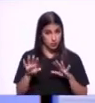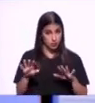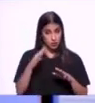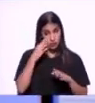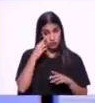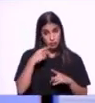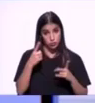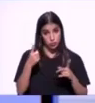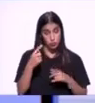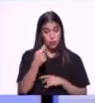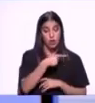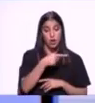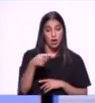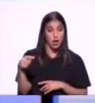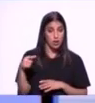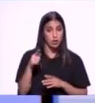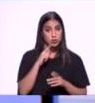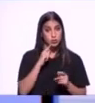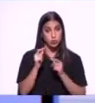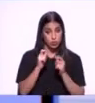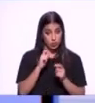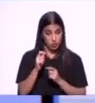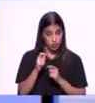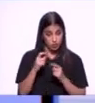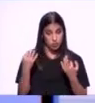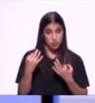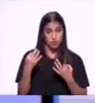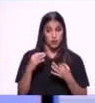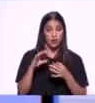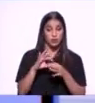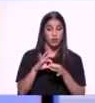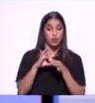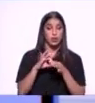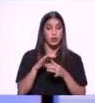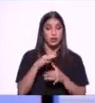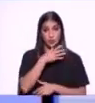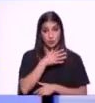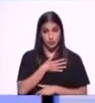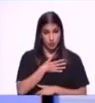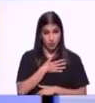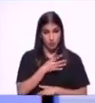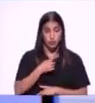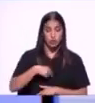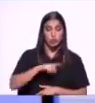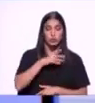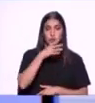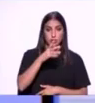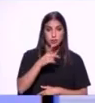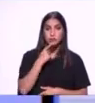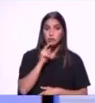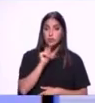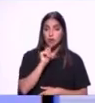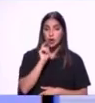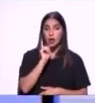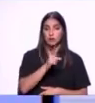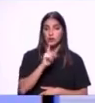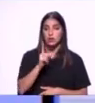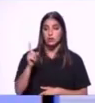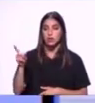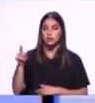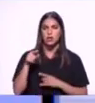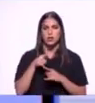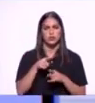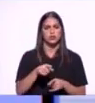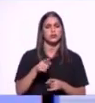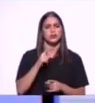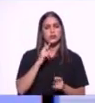havia jornalistas avançados pelo Benfica. Nós, inclusive, dissemos o nome. E esses jornalistas, na altura, disseram todos que iam